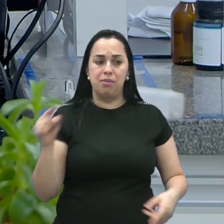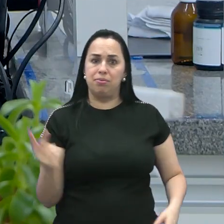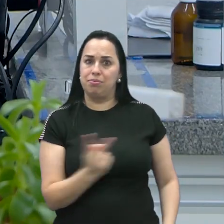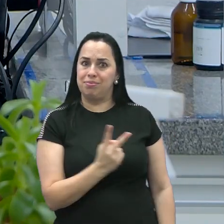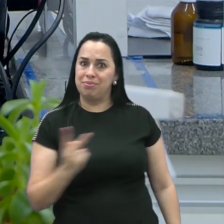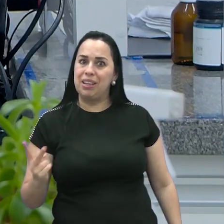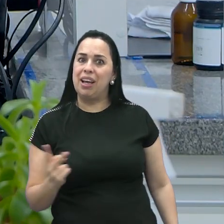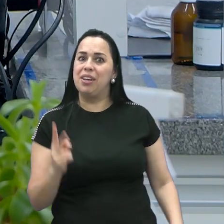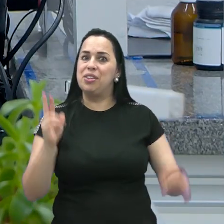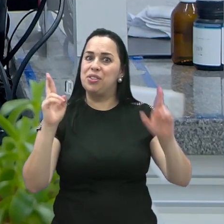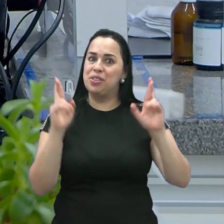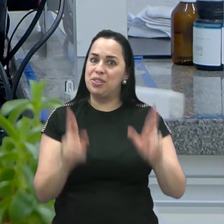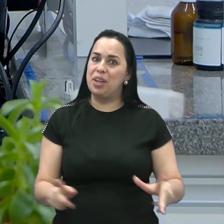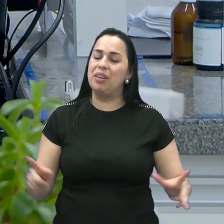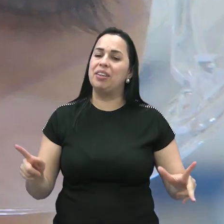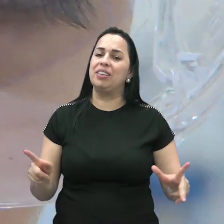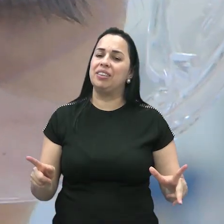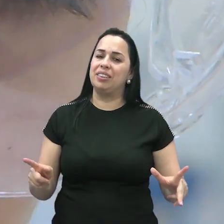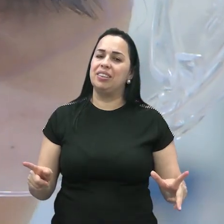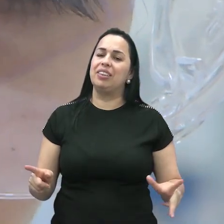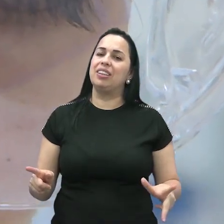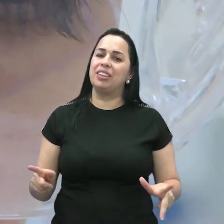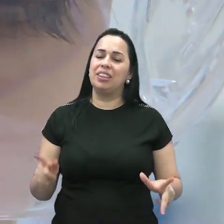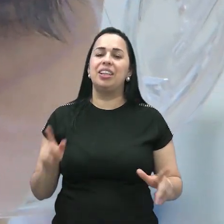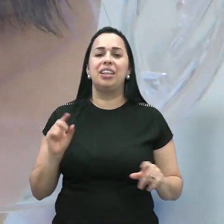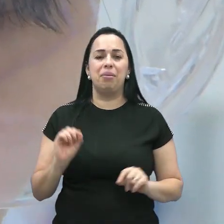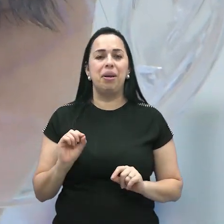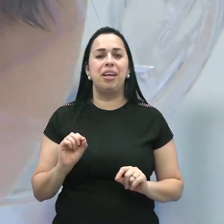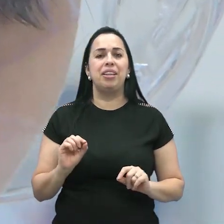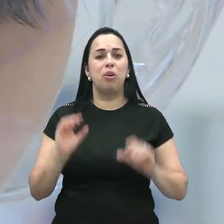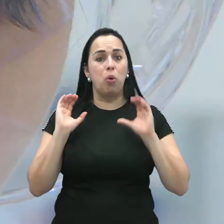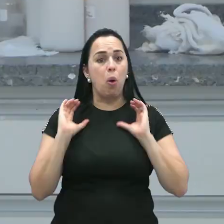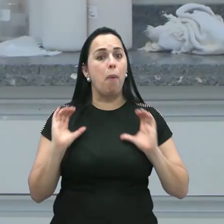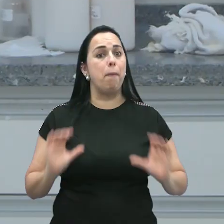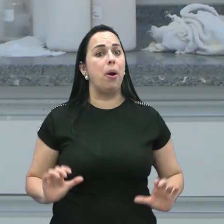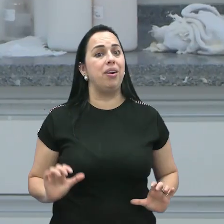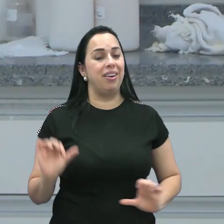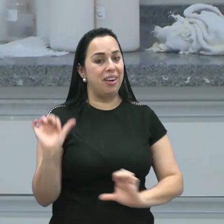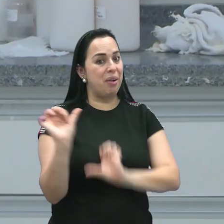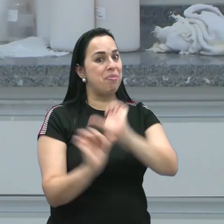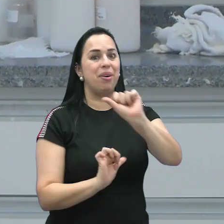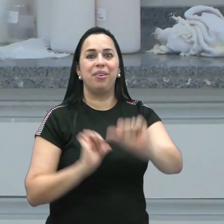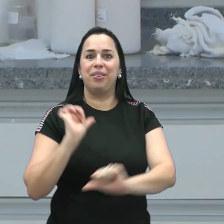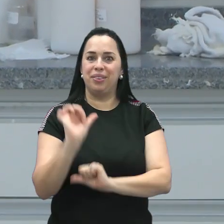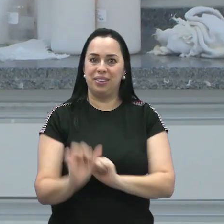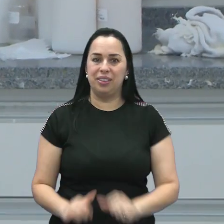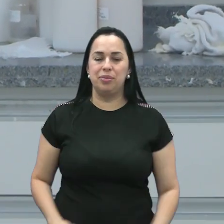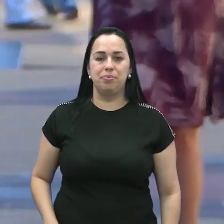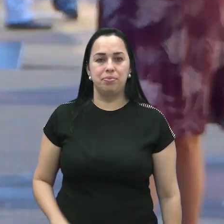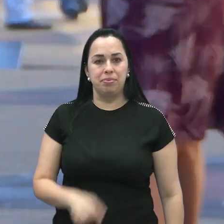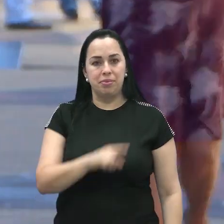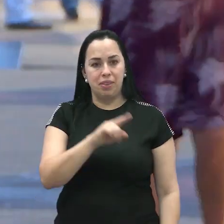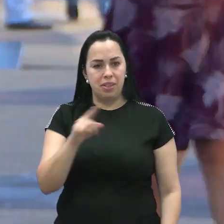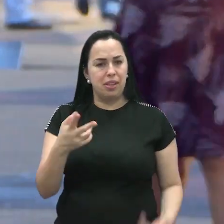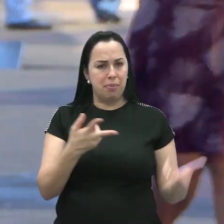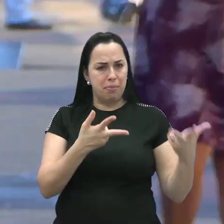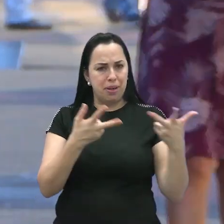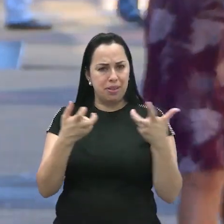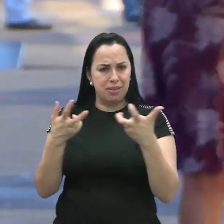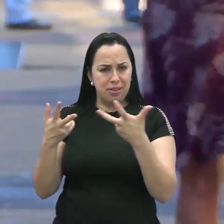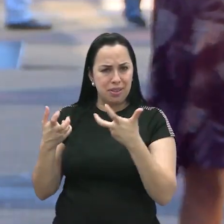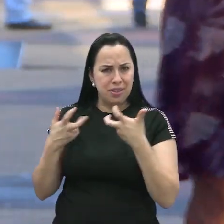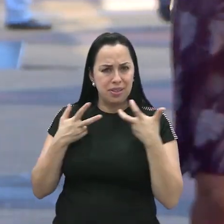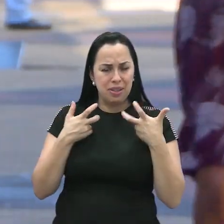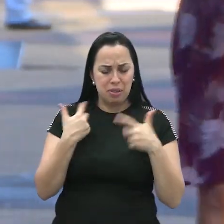de gerações dentro das empresas tem provocado alterações na visão que as pessoas têm do trabalho. Você tem reparado